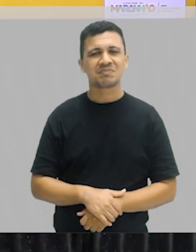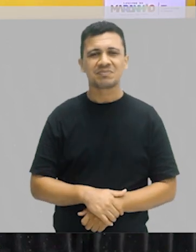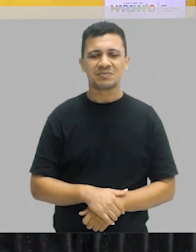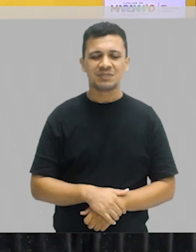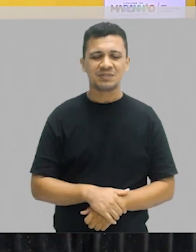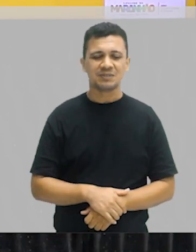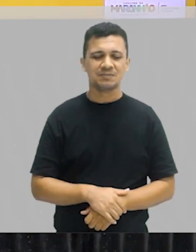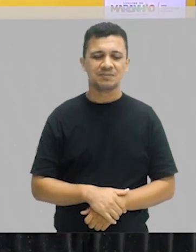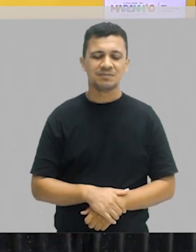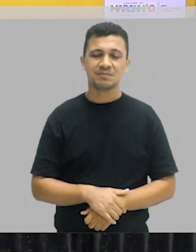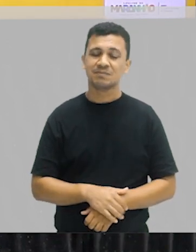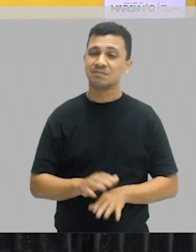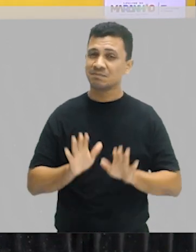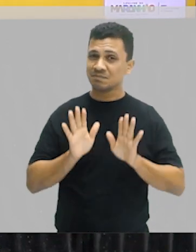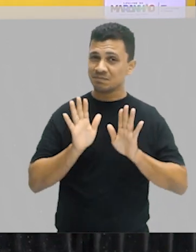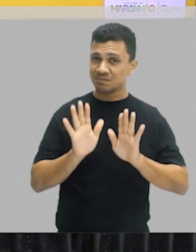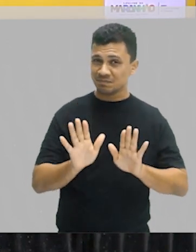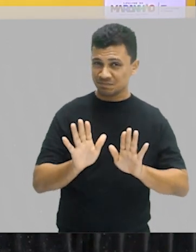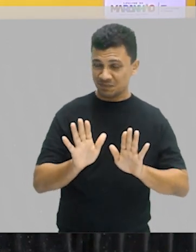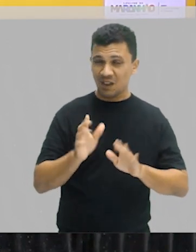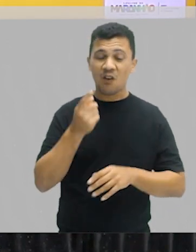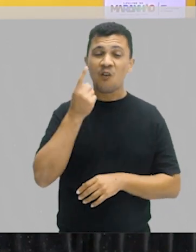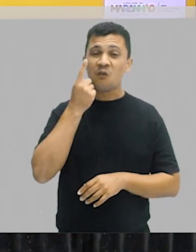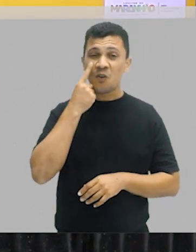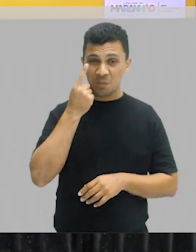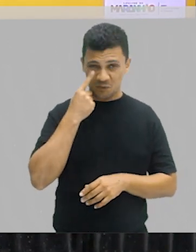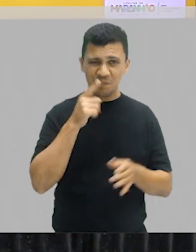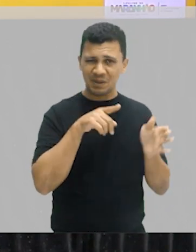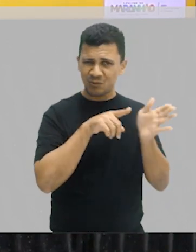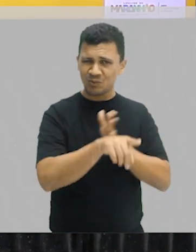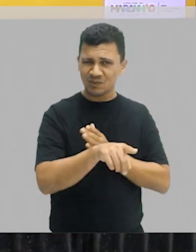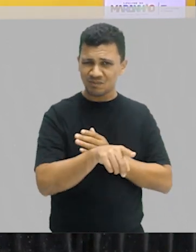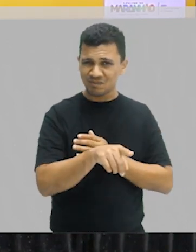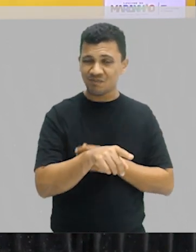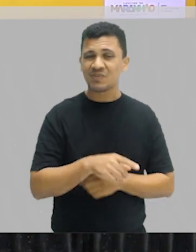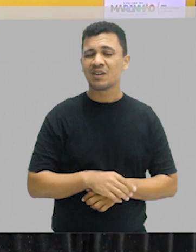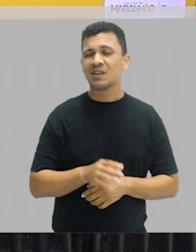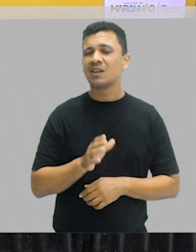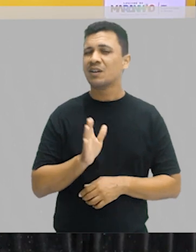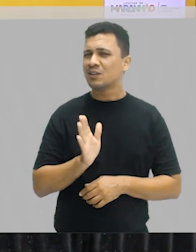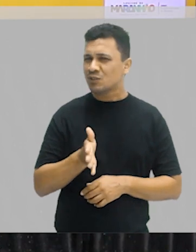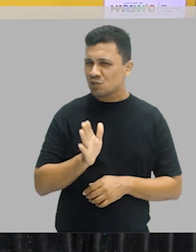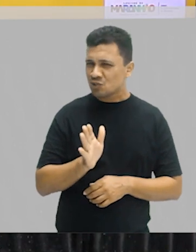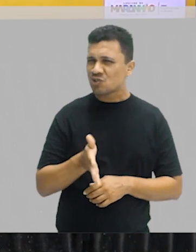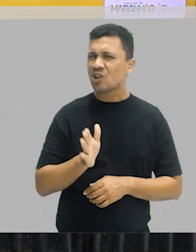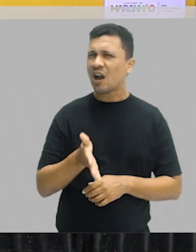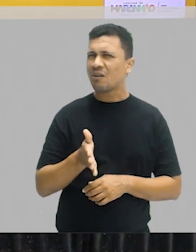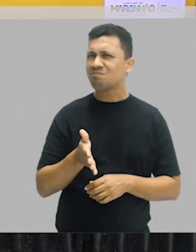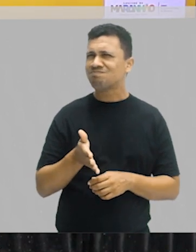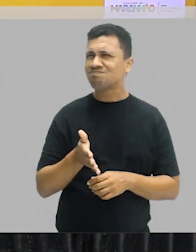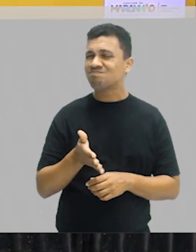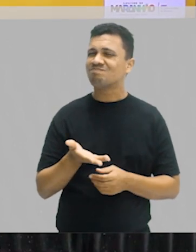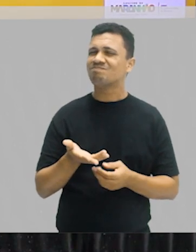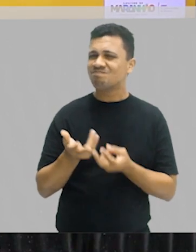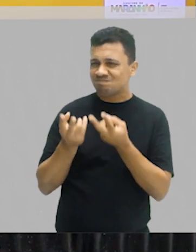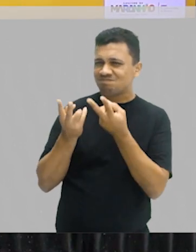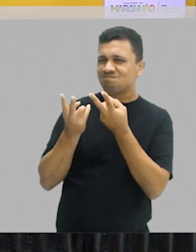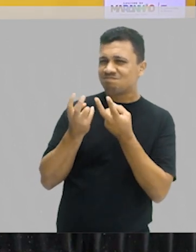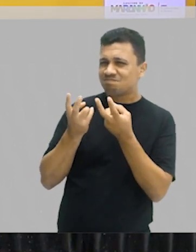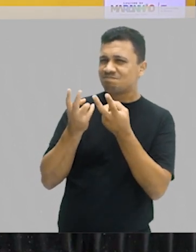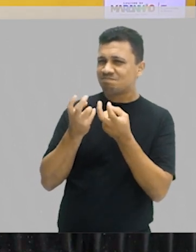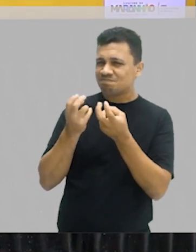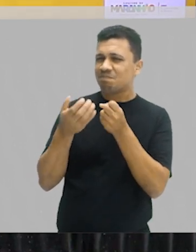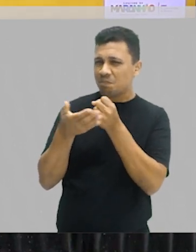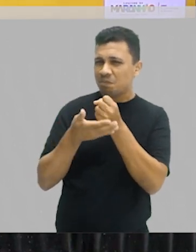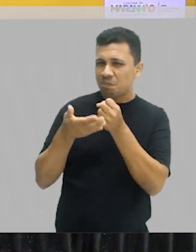Antes de passar para esse segundo parágrafo, vamos lá no enunciado. Nós já sabemos mais ou menos o que o texto está